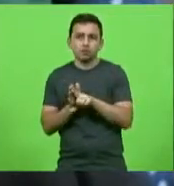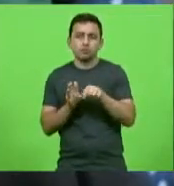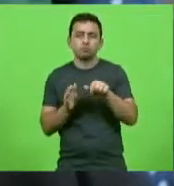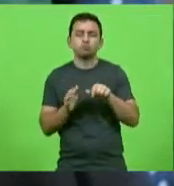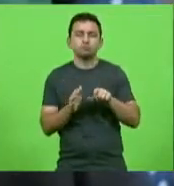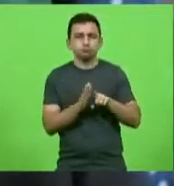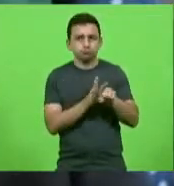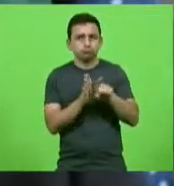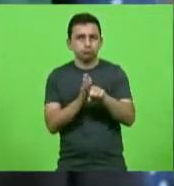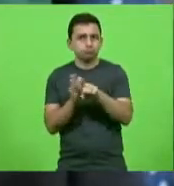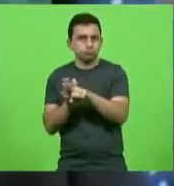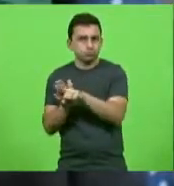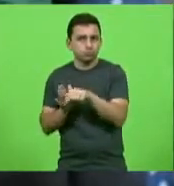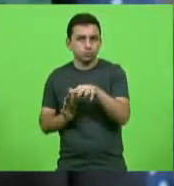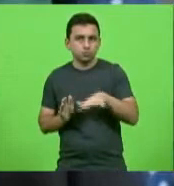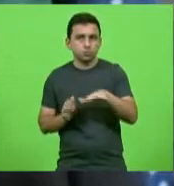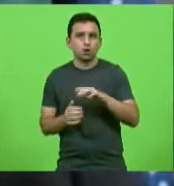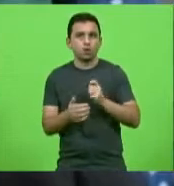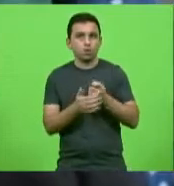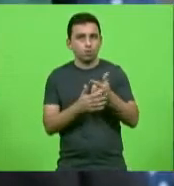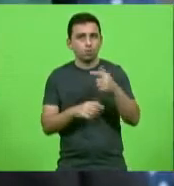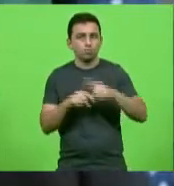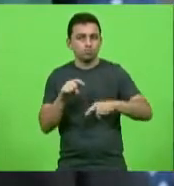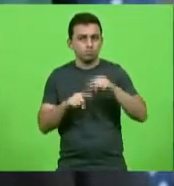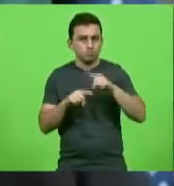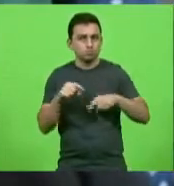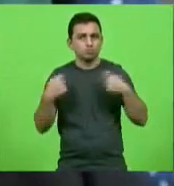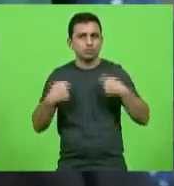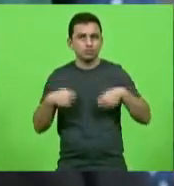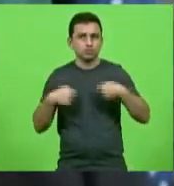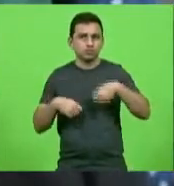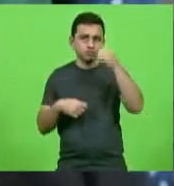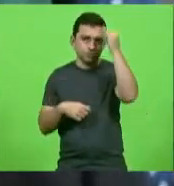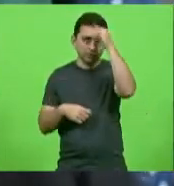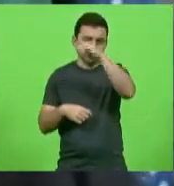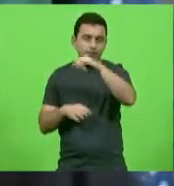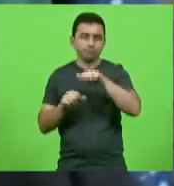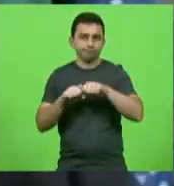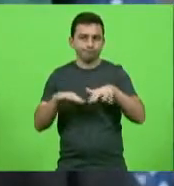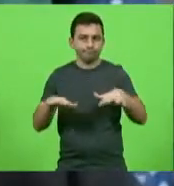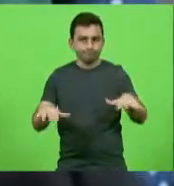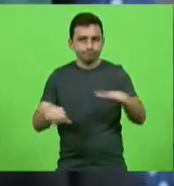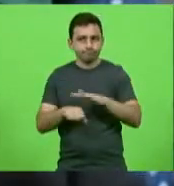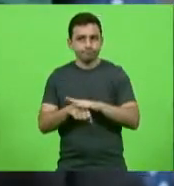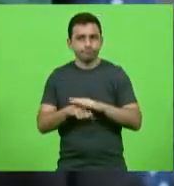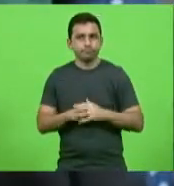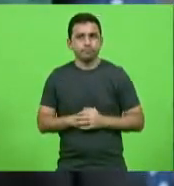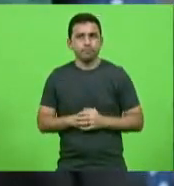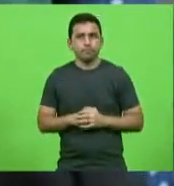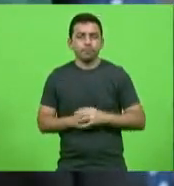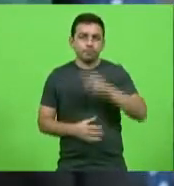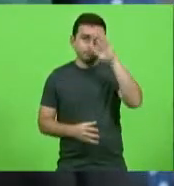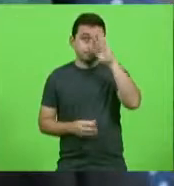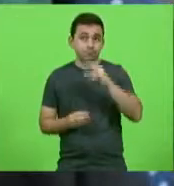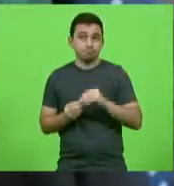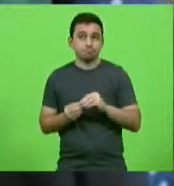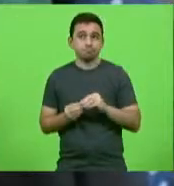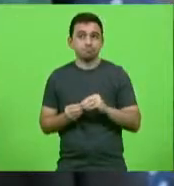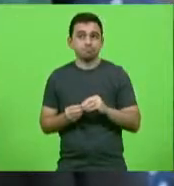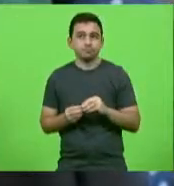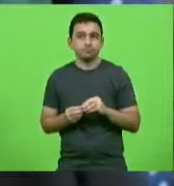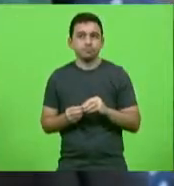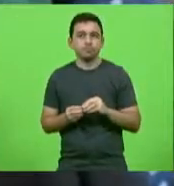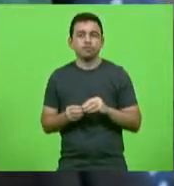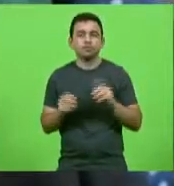competentes do Executivo a compra dos insumos necessários ao combate da pandemia. Tal conclusão pode